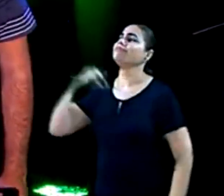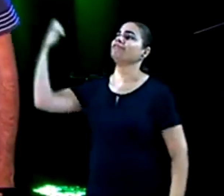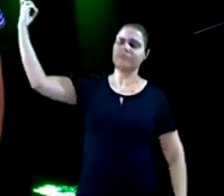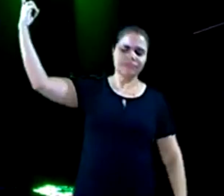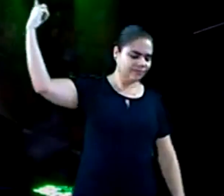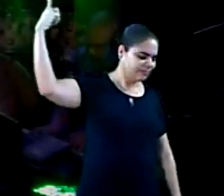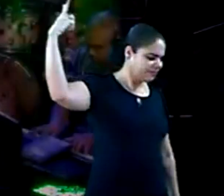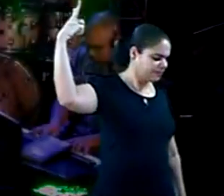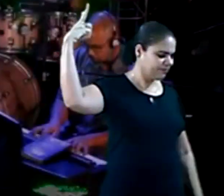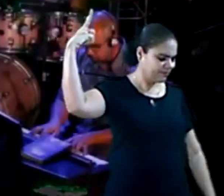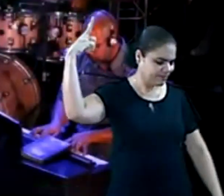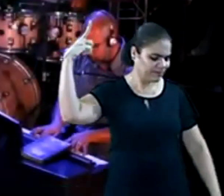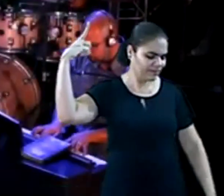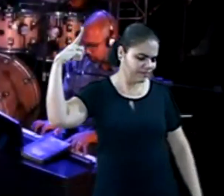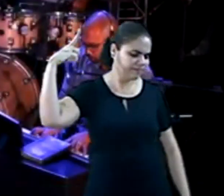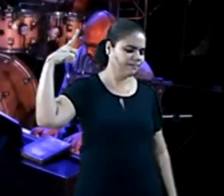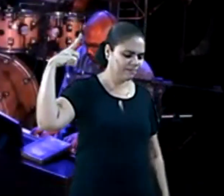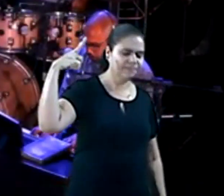fez. E sem